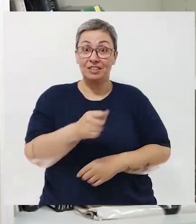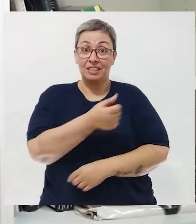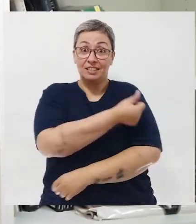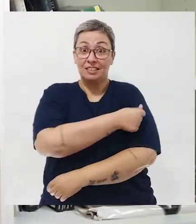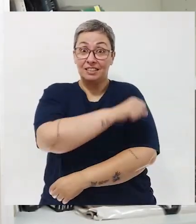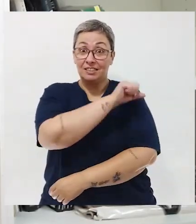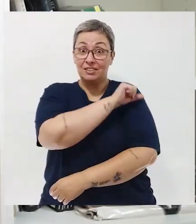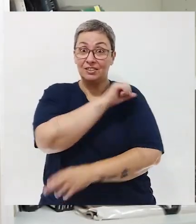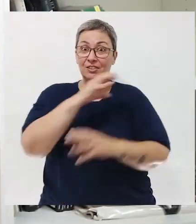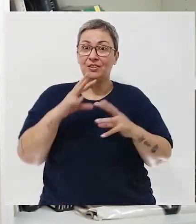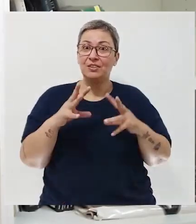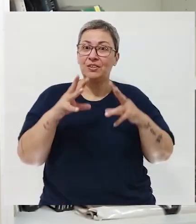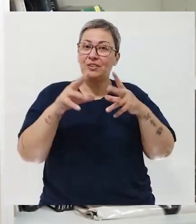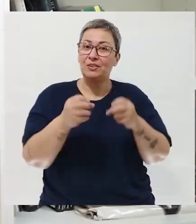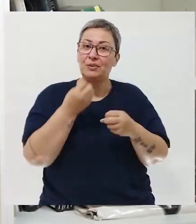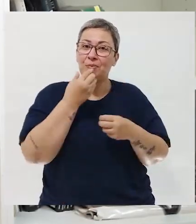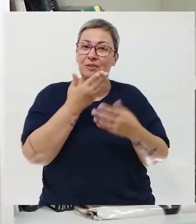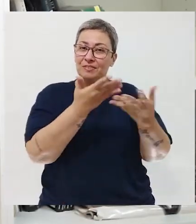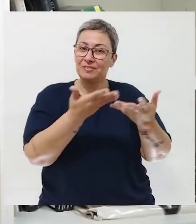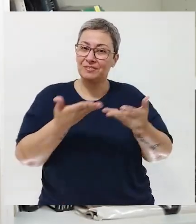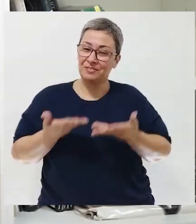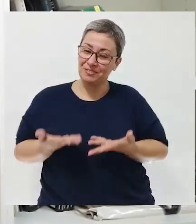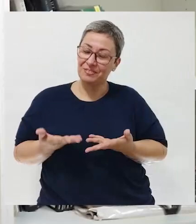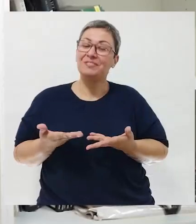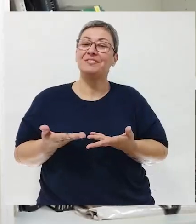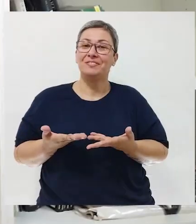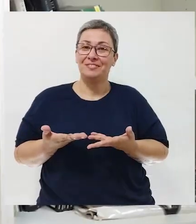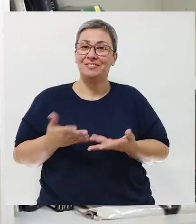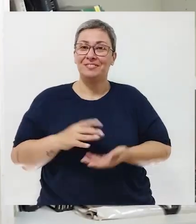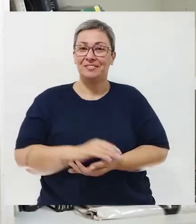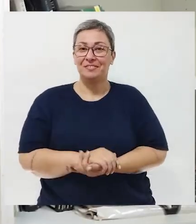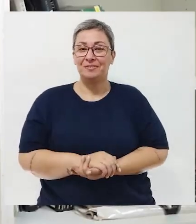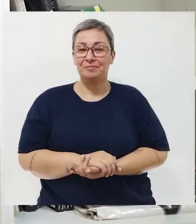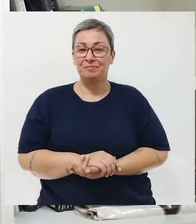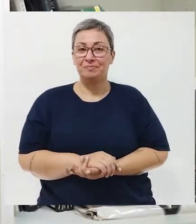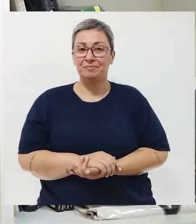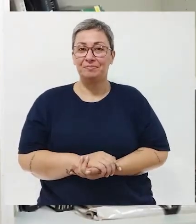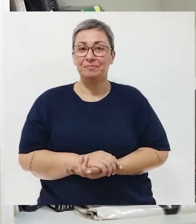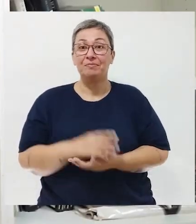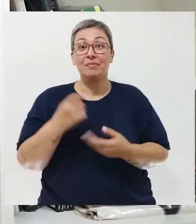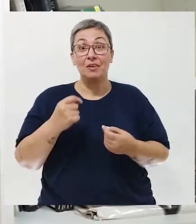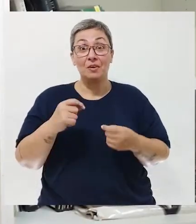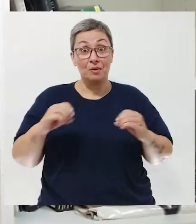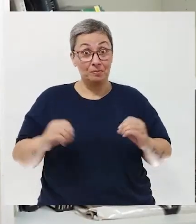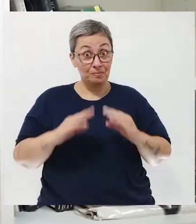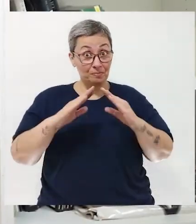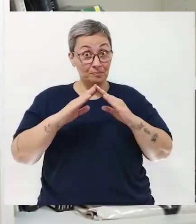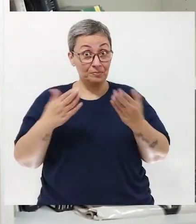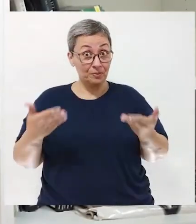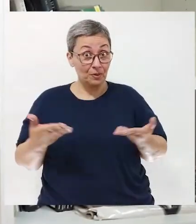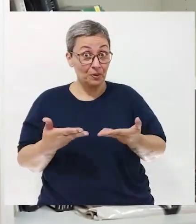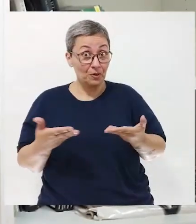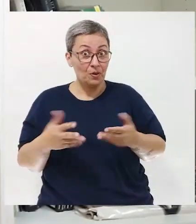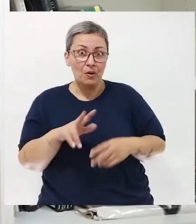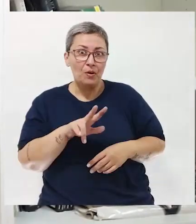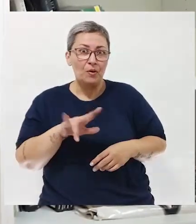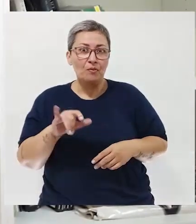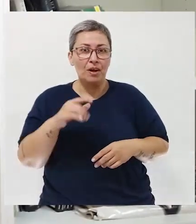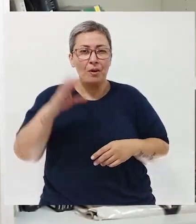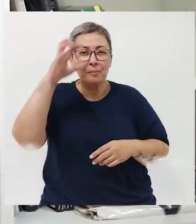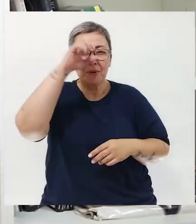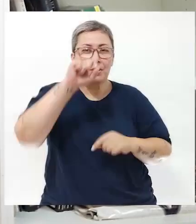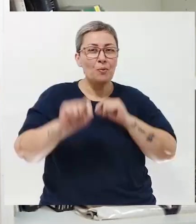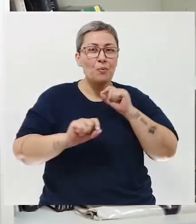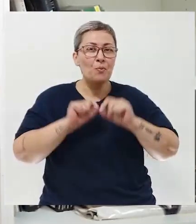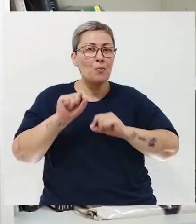2. Sejam todos e todas muito bem-vindos e muito bem-vindas. No programa de hoje vamos